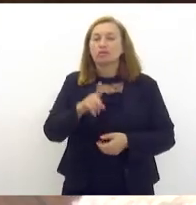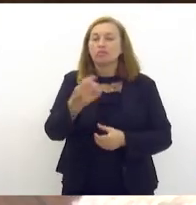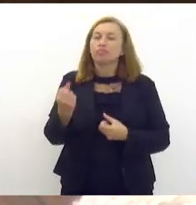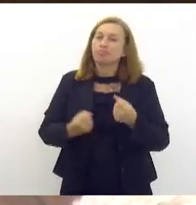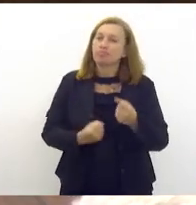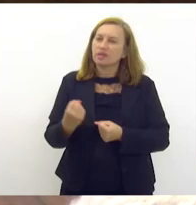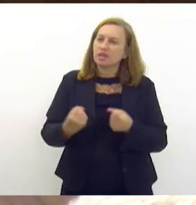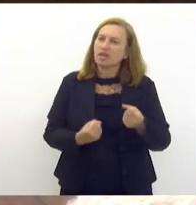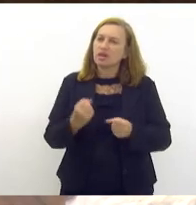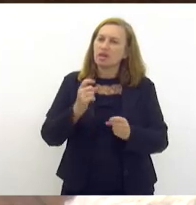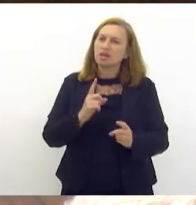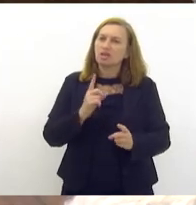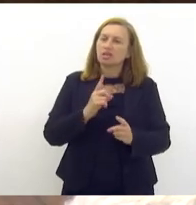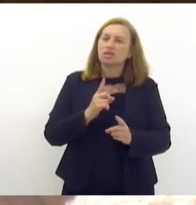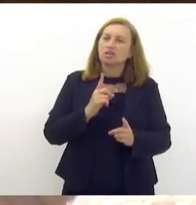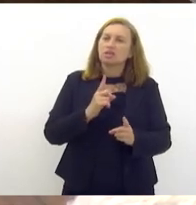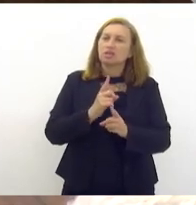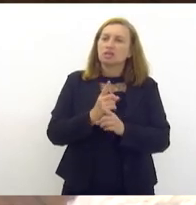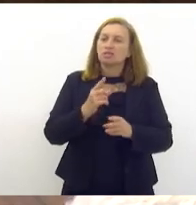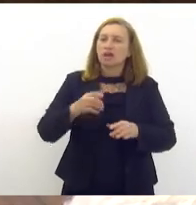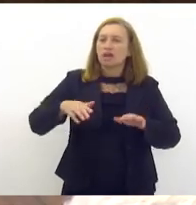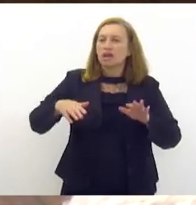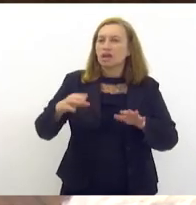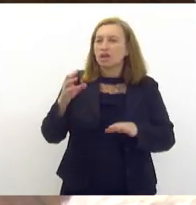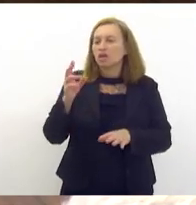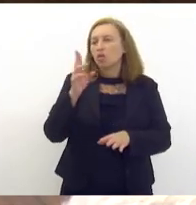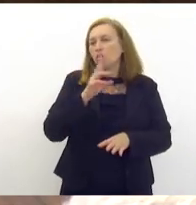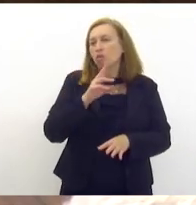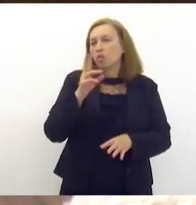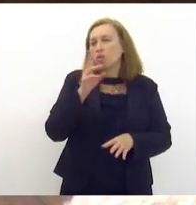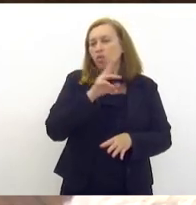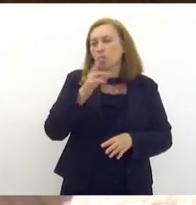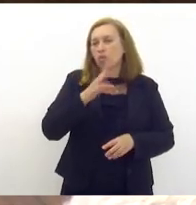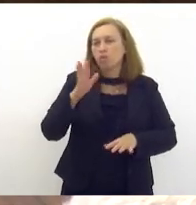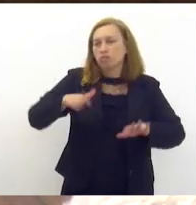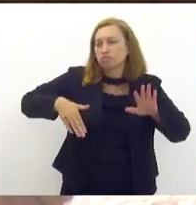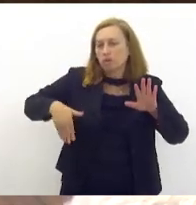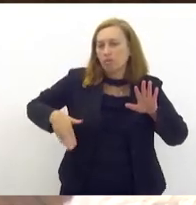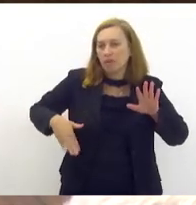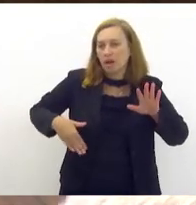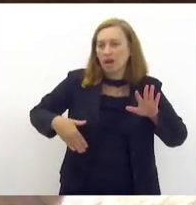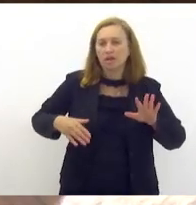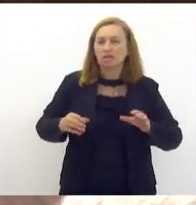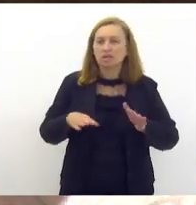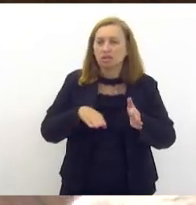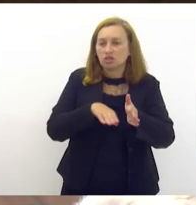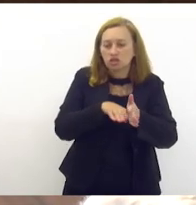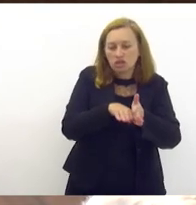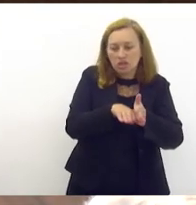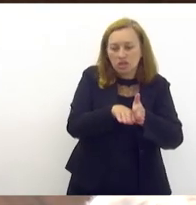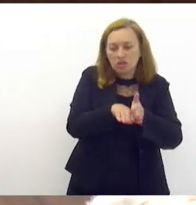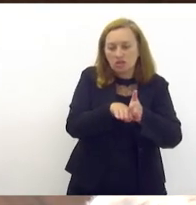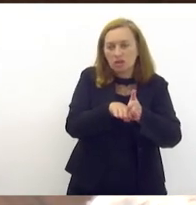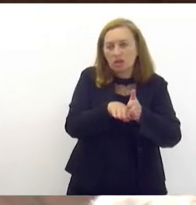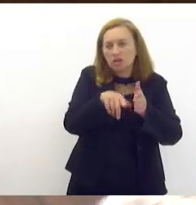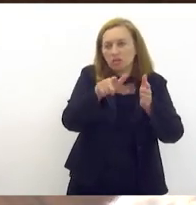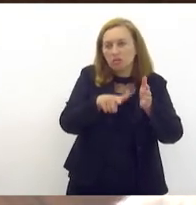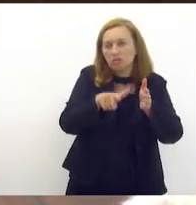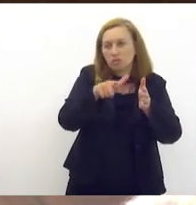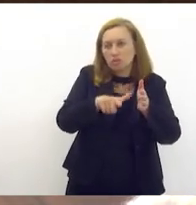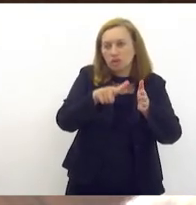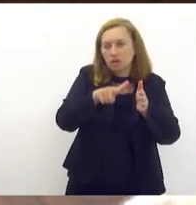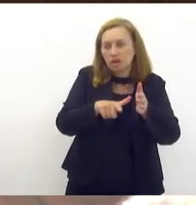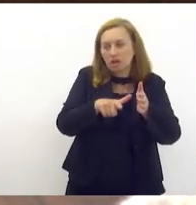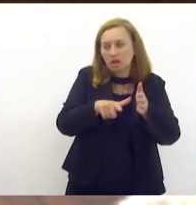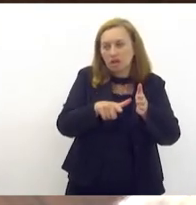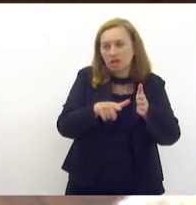de repente você vai correr na beira da praia, do Leme ao Pontal, você pode estacionar seu carro em determinado local, onde